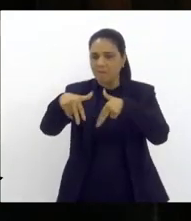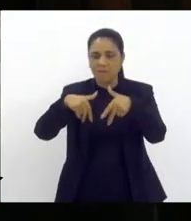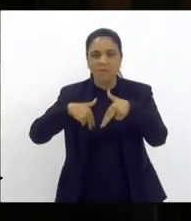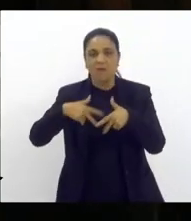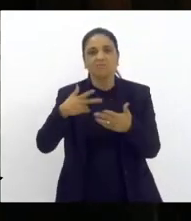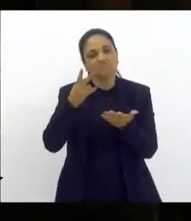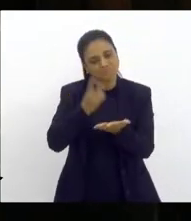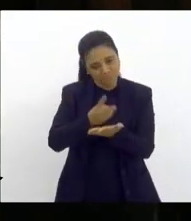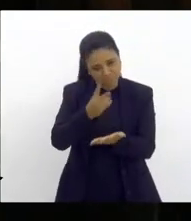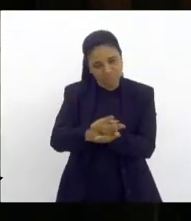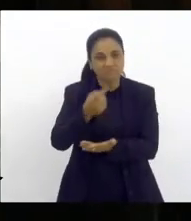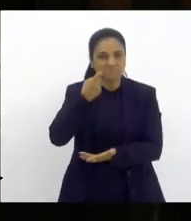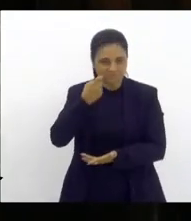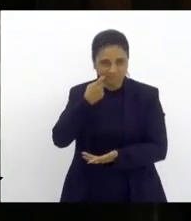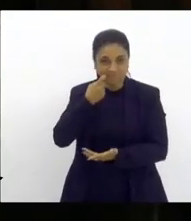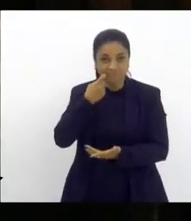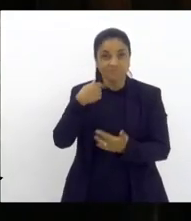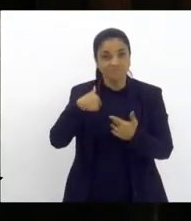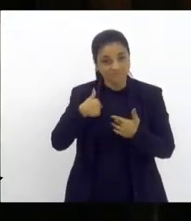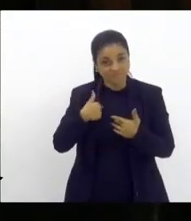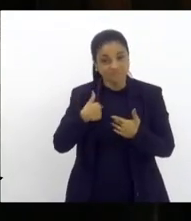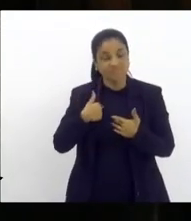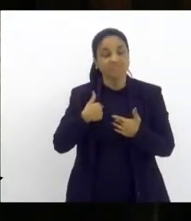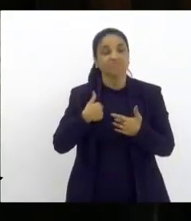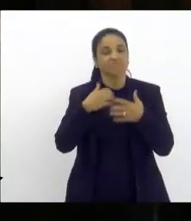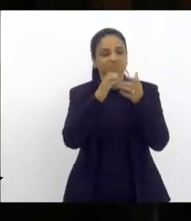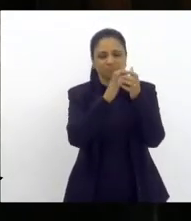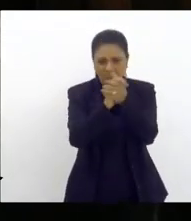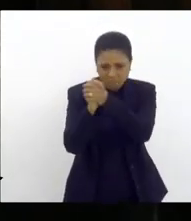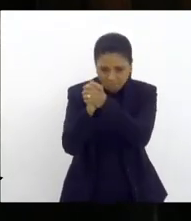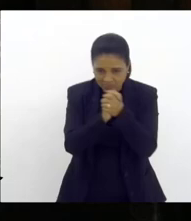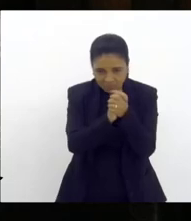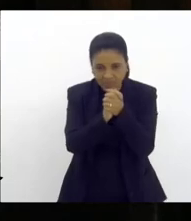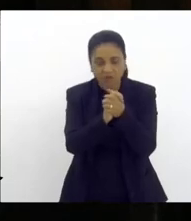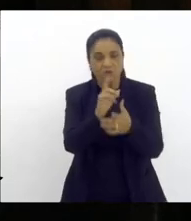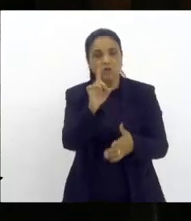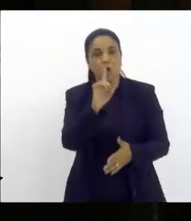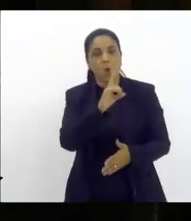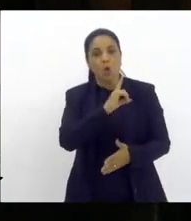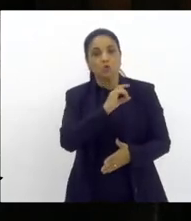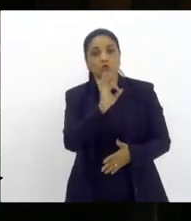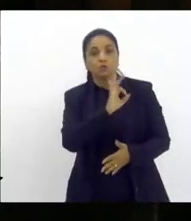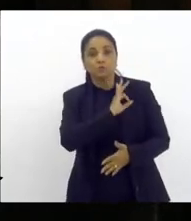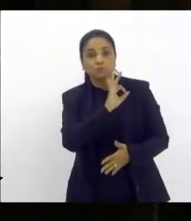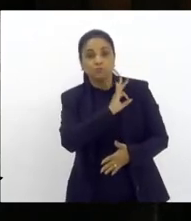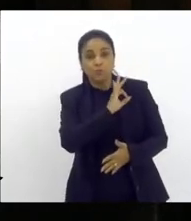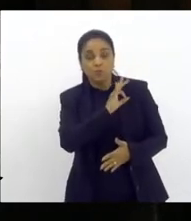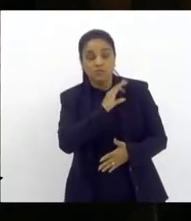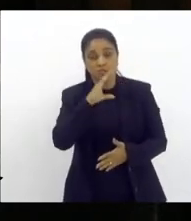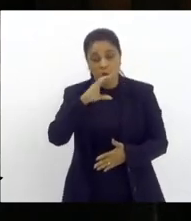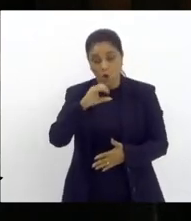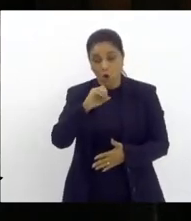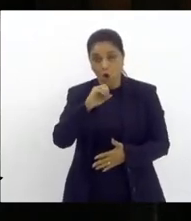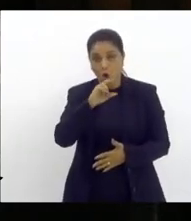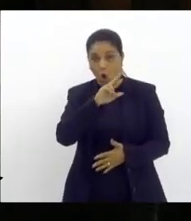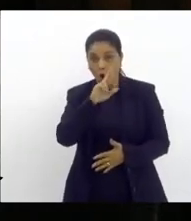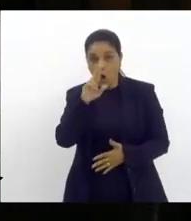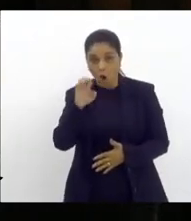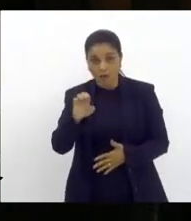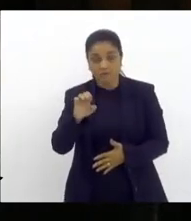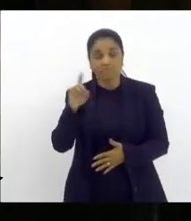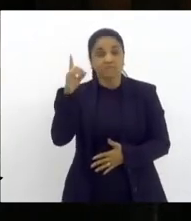fica aqui a minha saudação aos bravos policiais da Core que foram Deputado Yuri